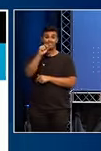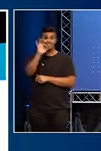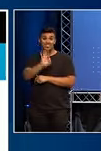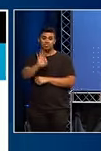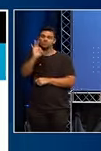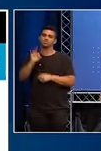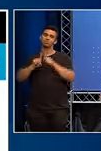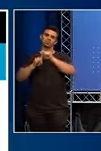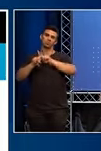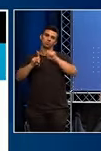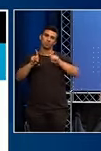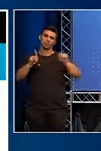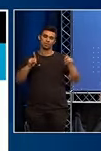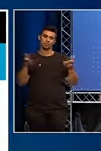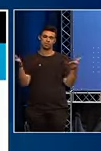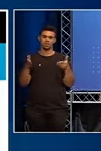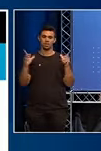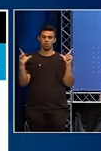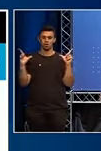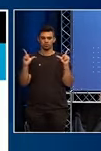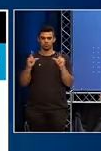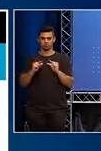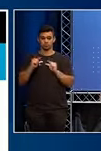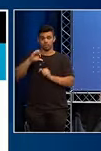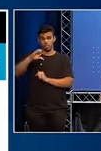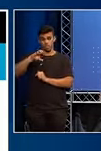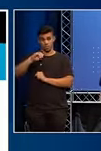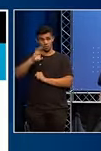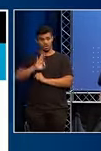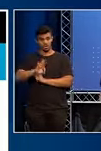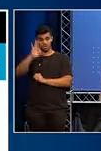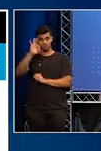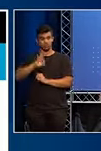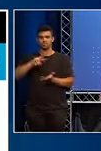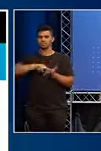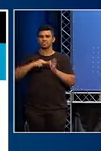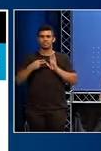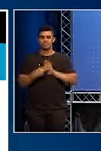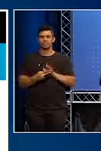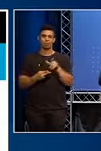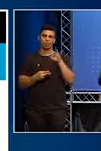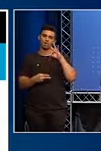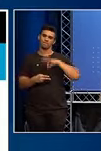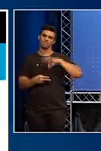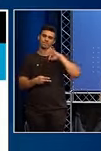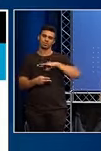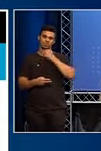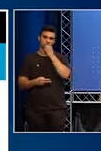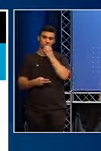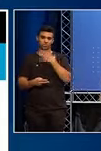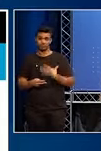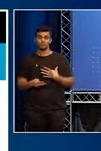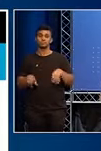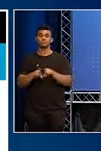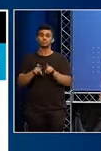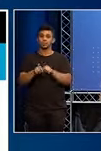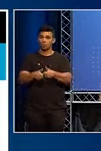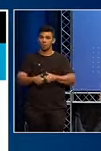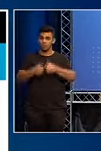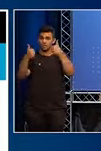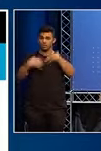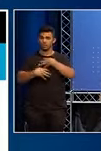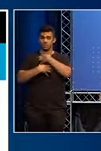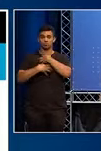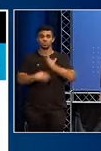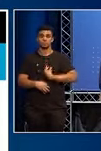mês. E agora tem uma redução de 90%. Isso gera um efeito renda, isso gera uma melhora na condição